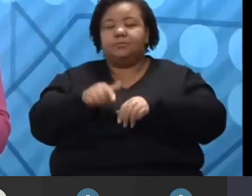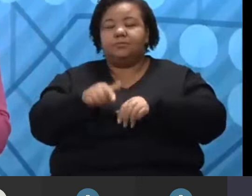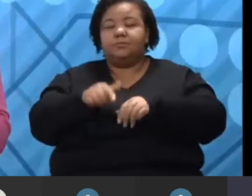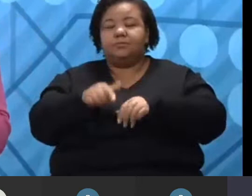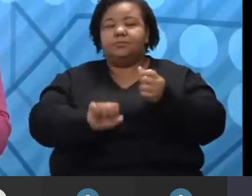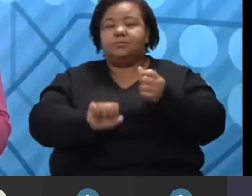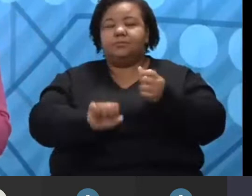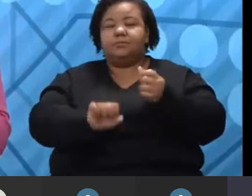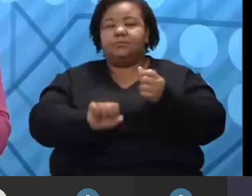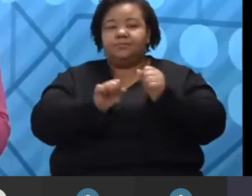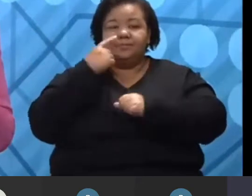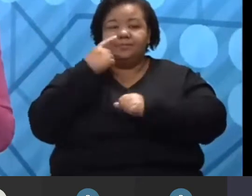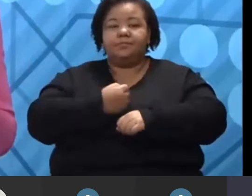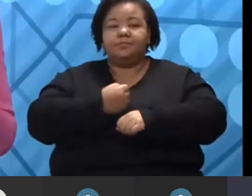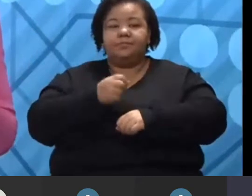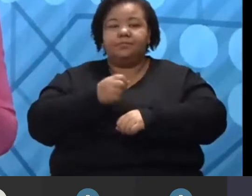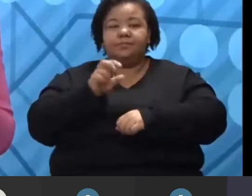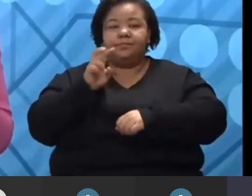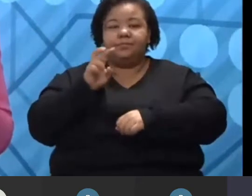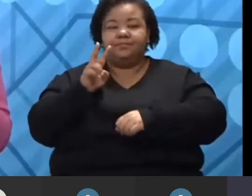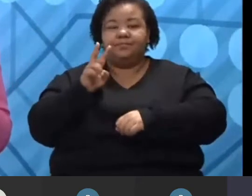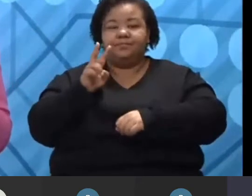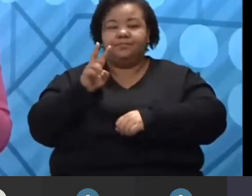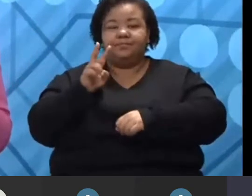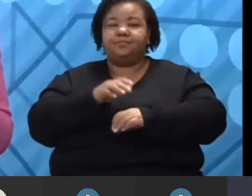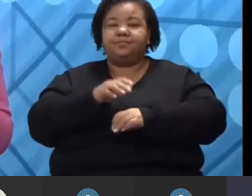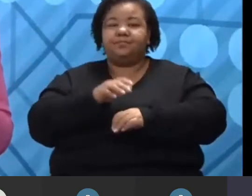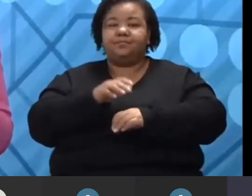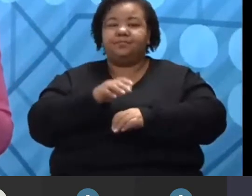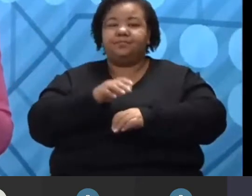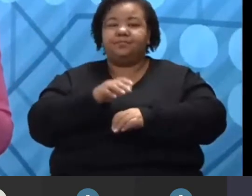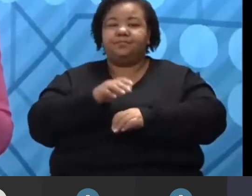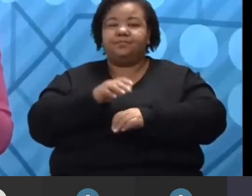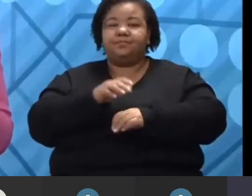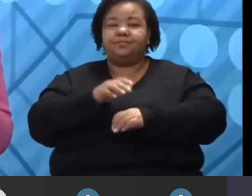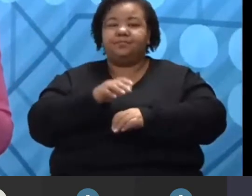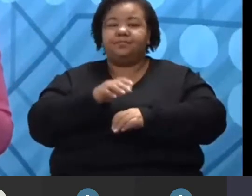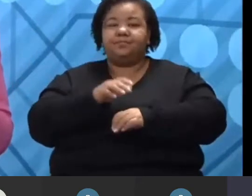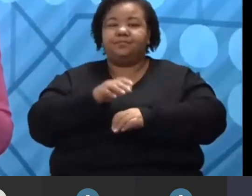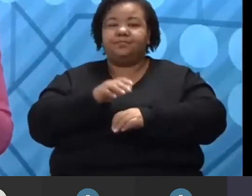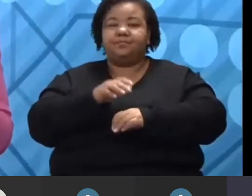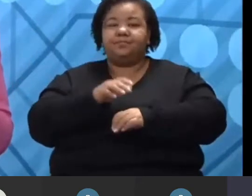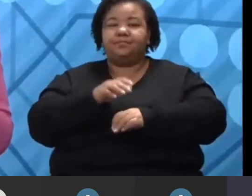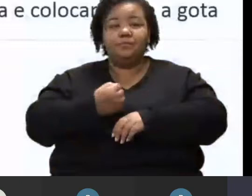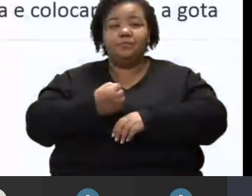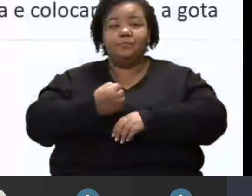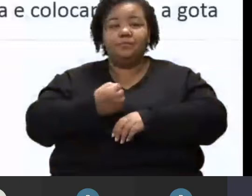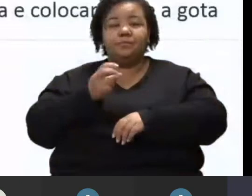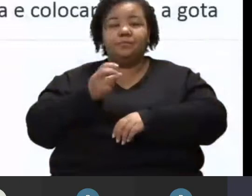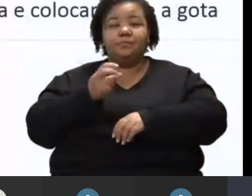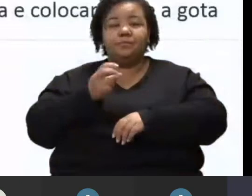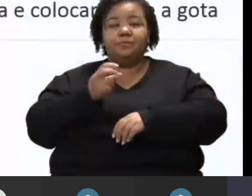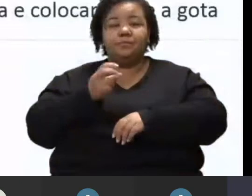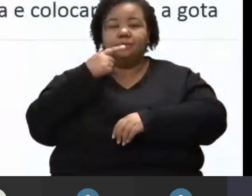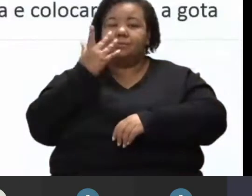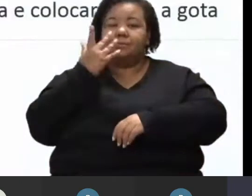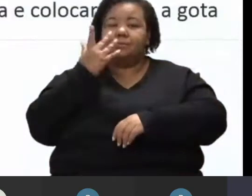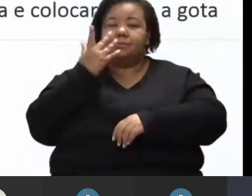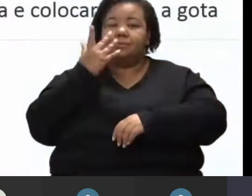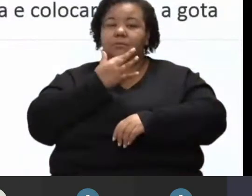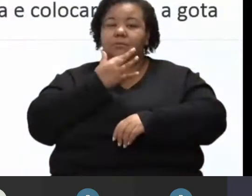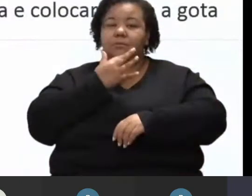fabricante. Vamos ao nosso procedimento 2. No procedimento 2, nós veremos ali a coloração. Então, no